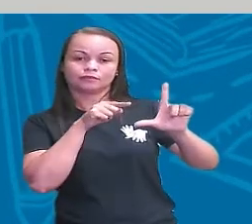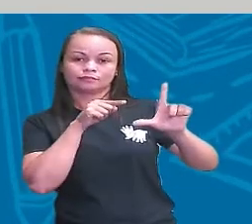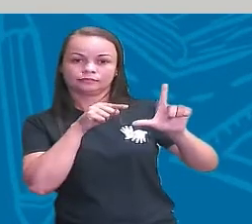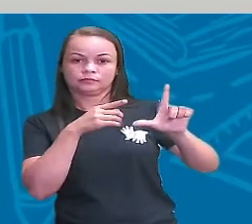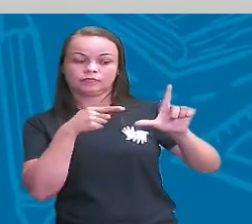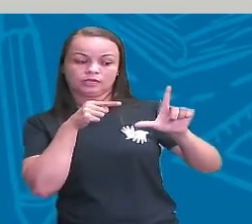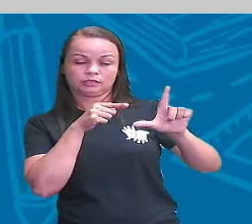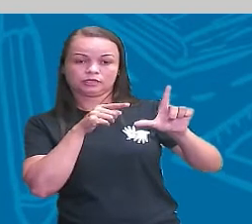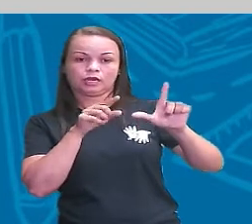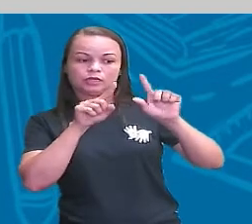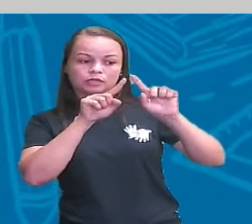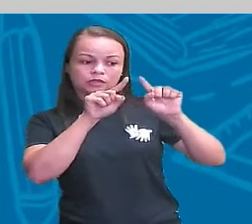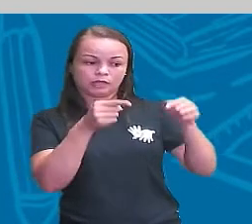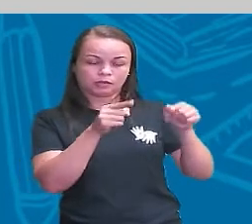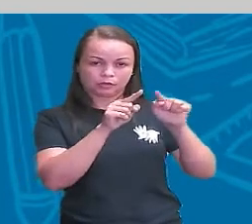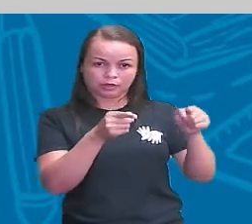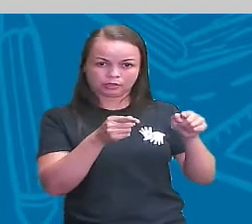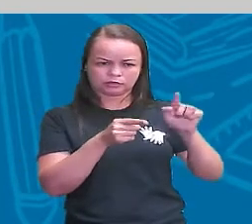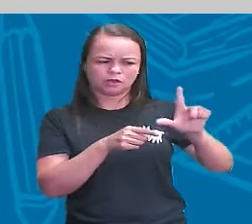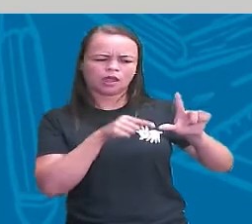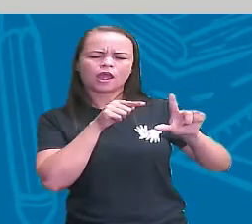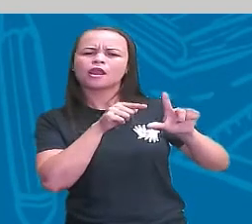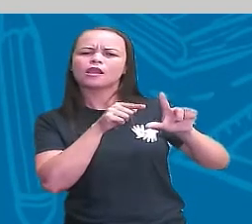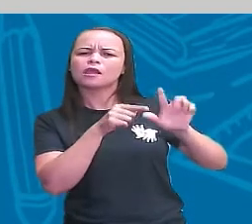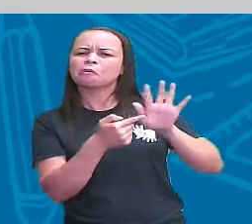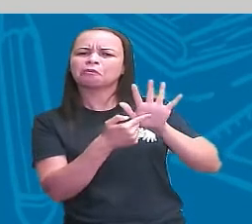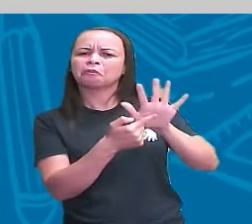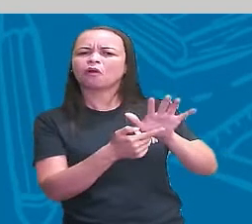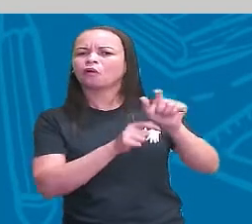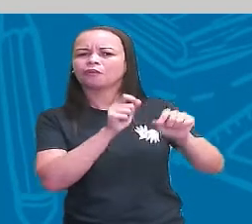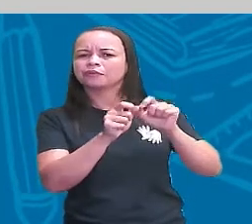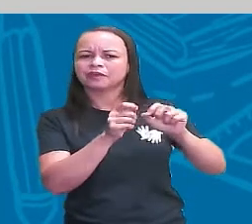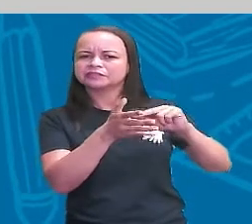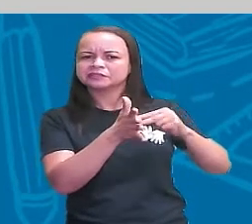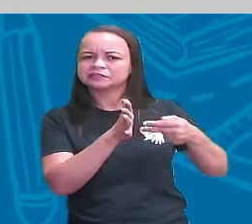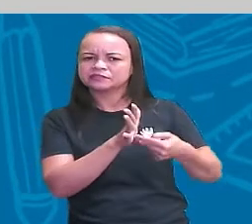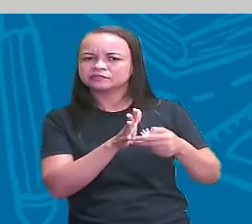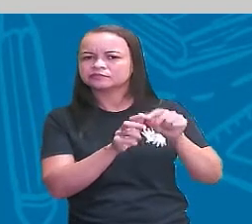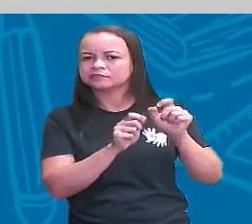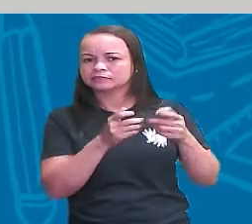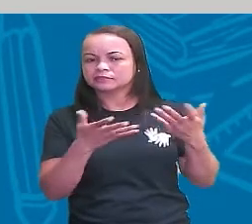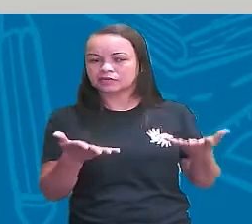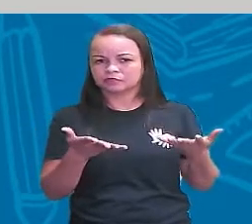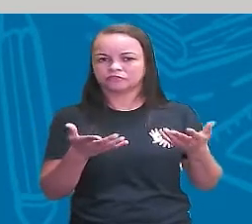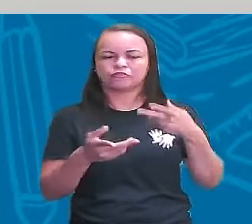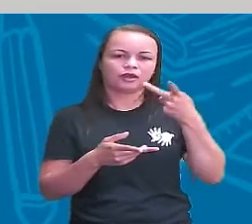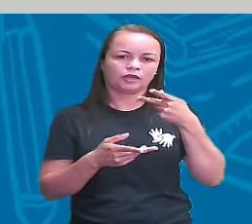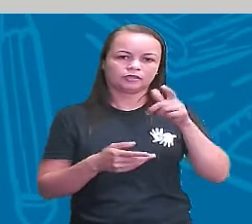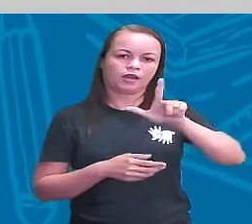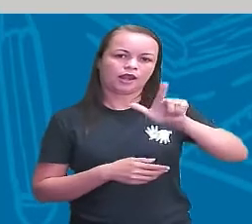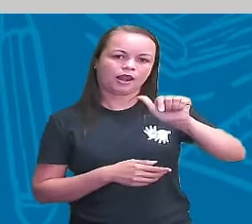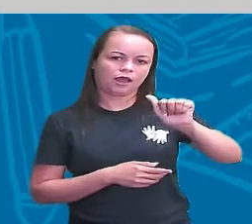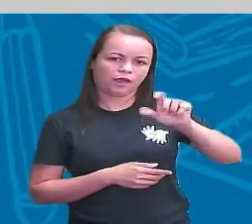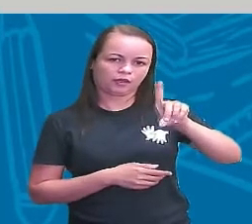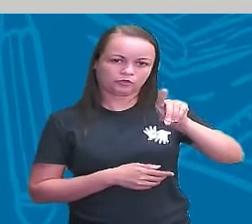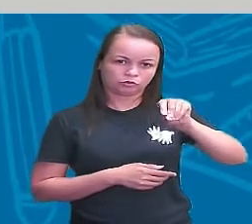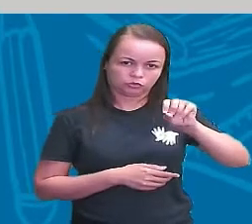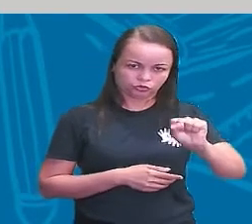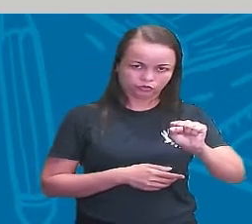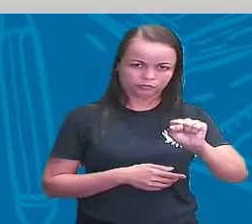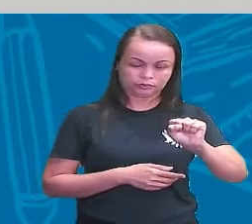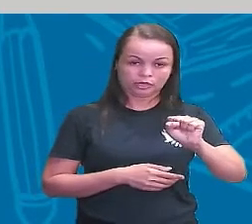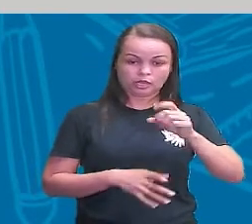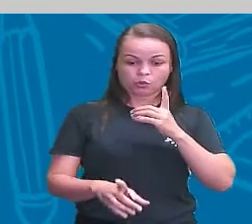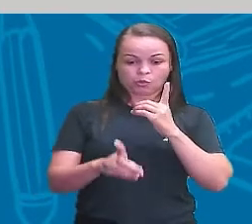L dentro do parênteses. Esse L representa o quê? Está falando de lados, ok? Então vamos lá. Para encontrar